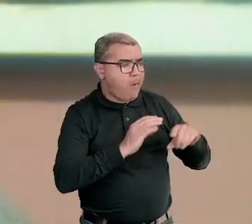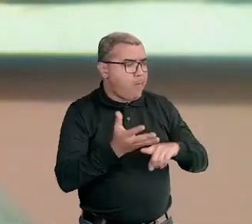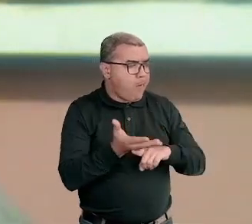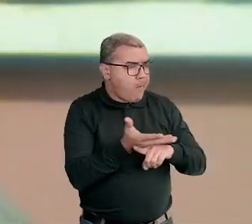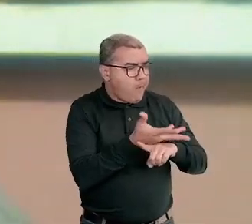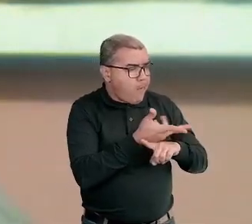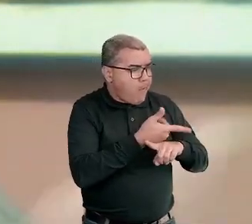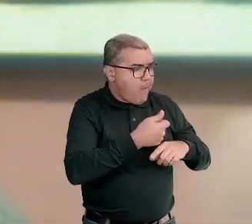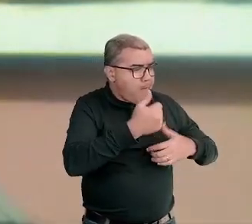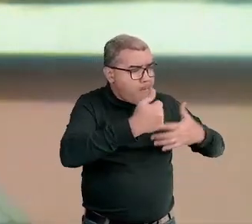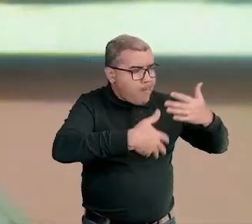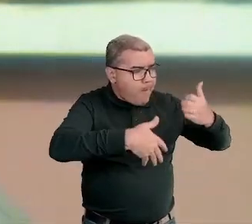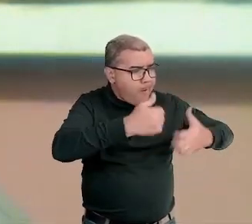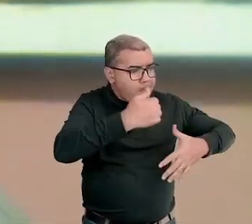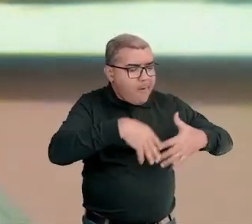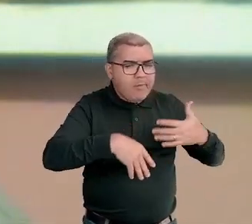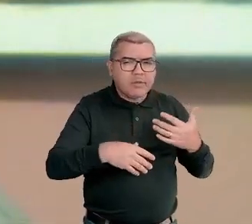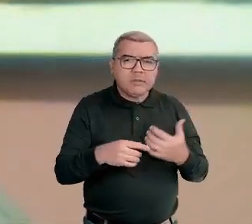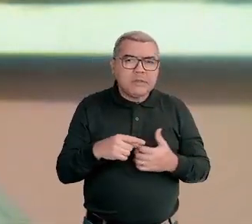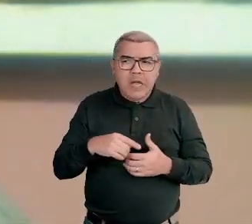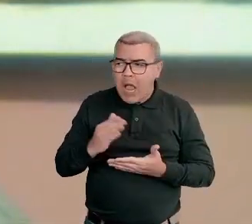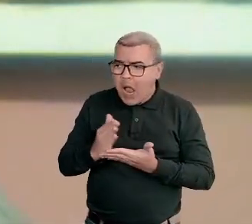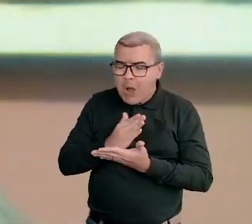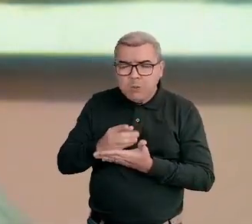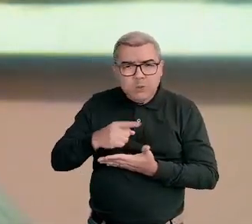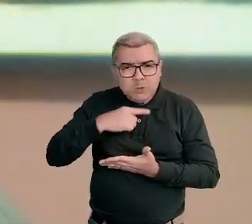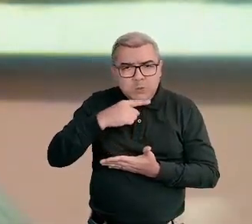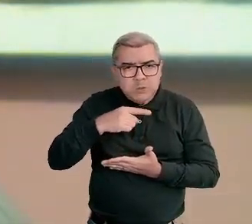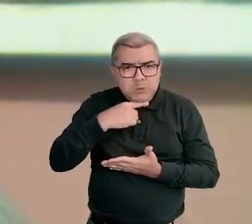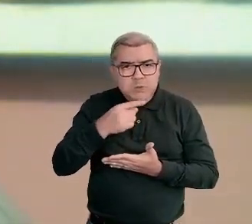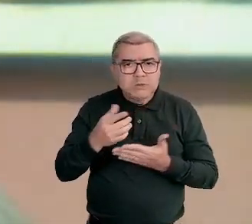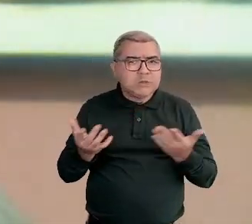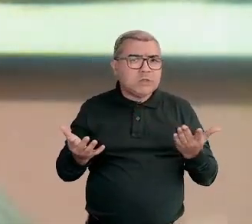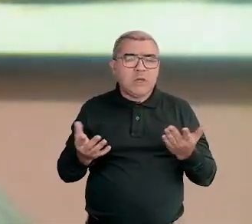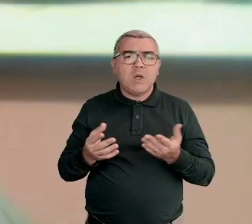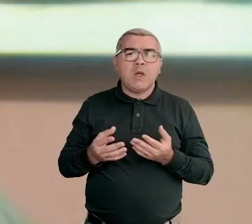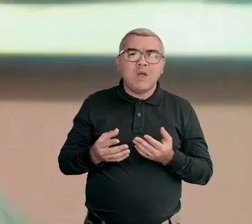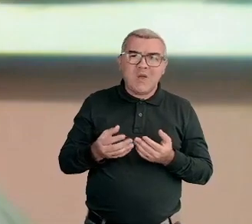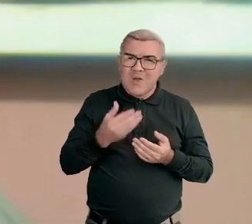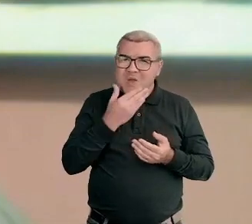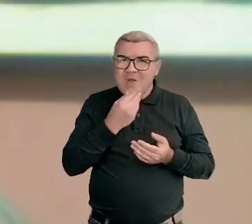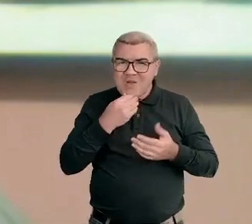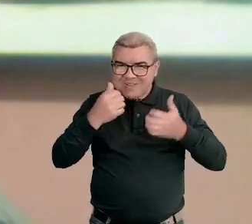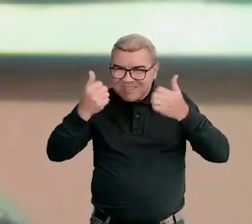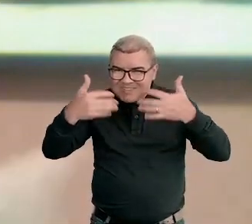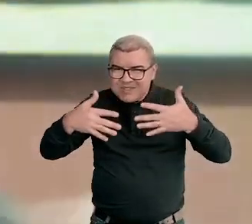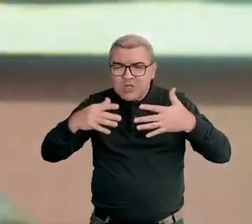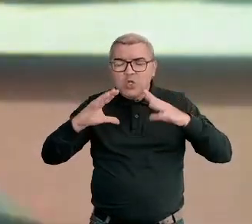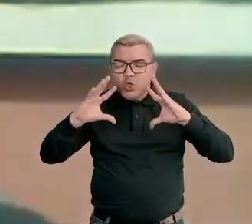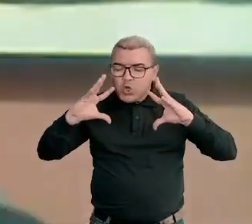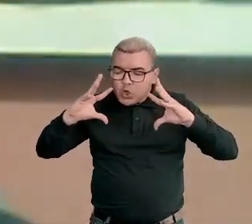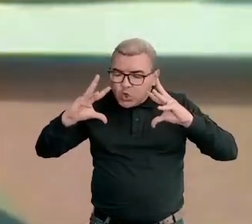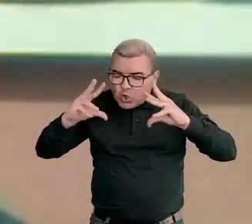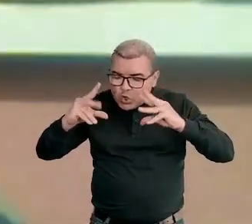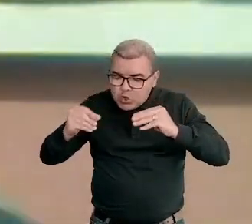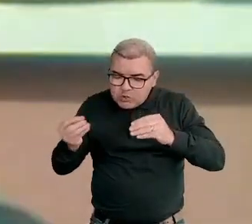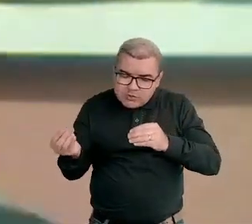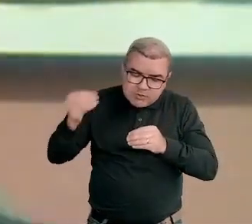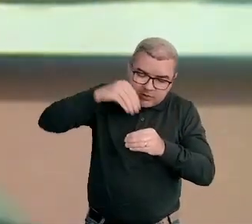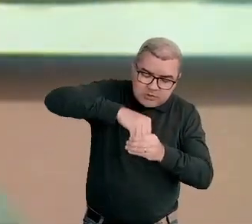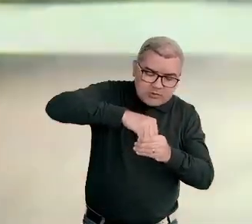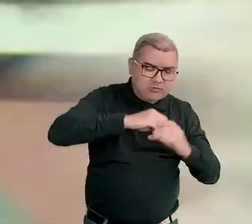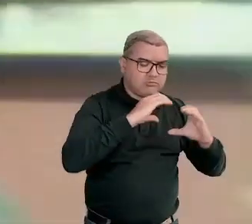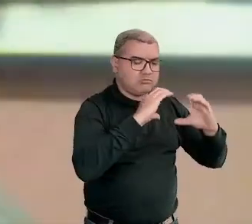ou dissecar uma informação, transformar aquilo, né? Como diria o Wittgenstein, né? Tudo é linguagem, né? Transformar